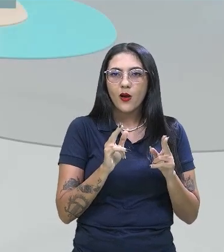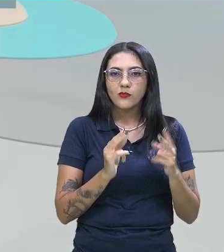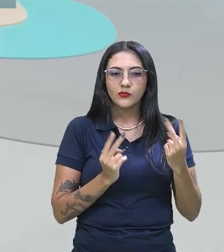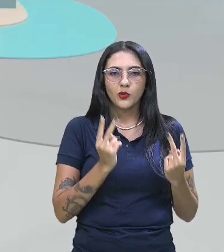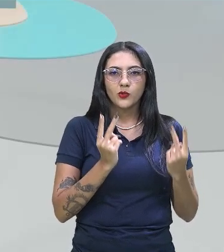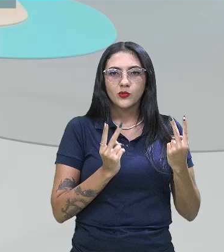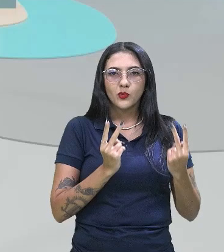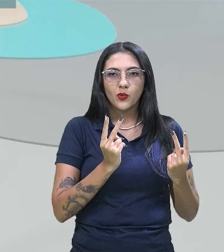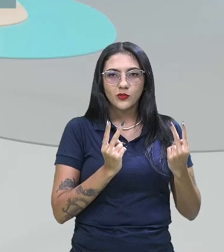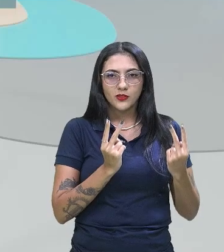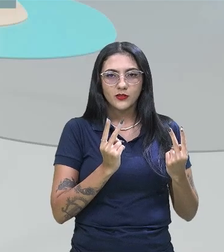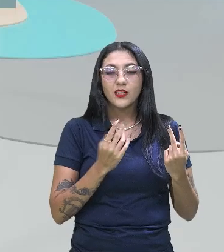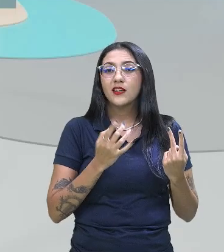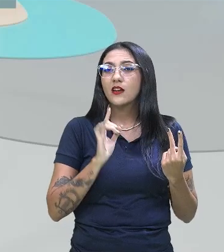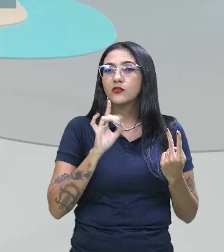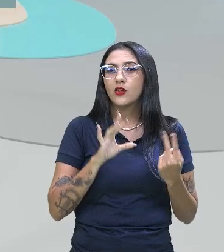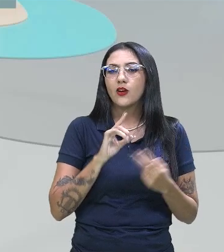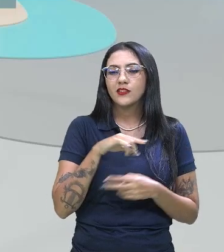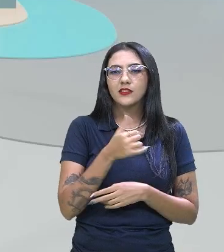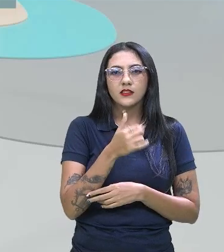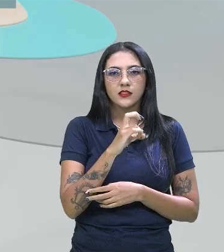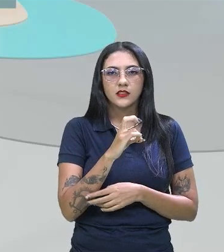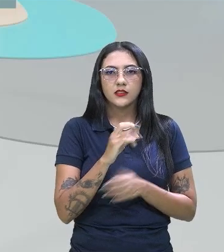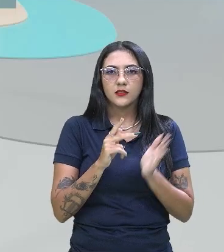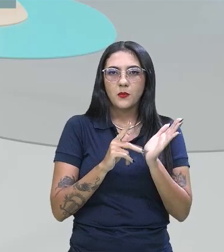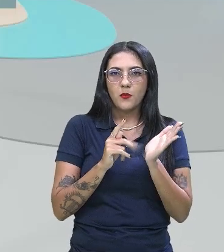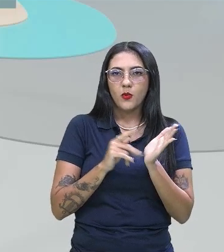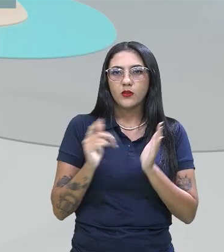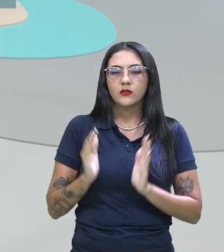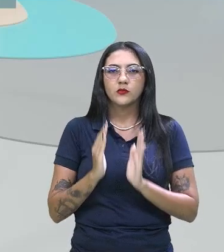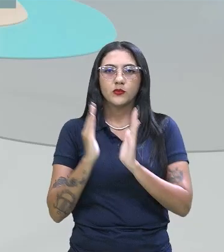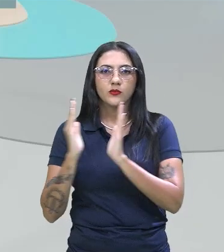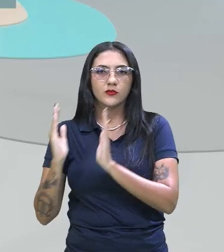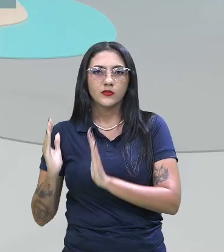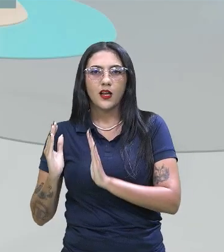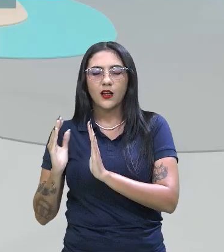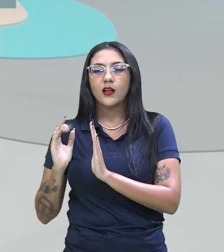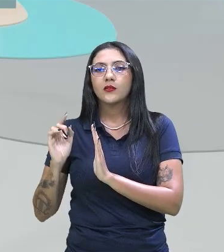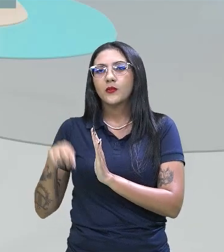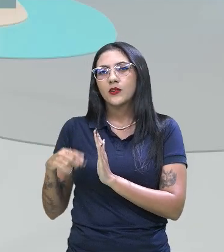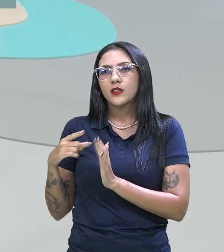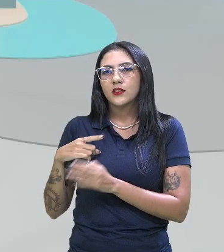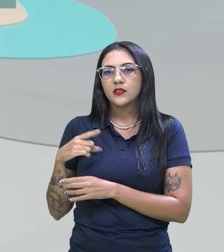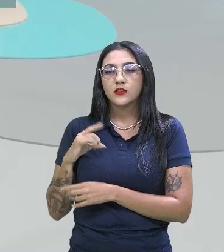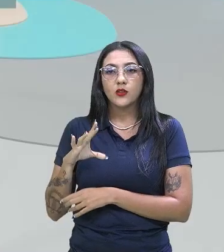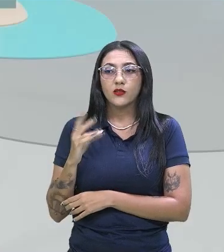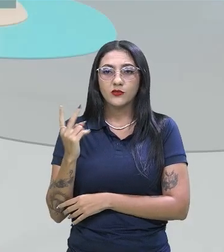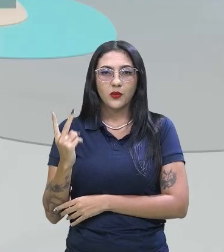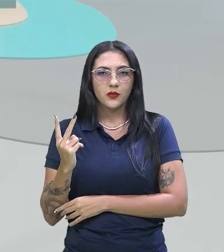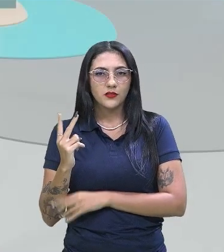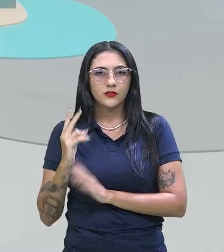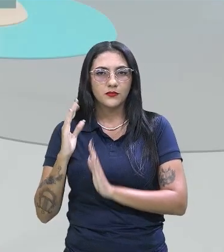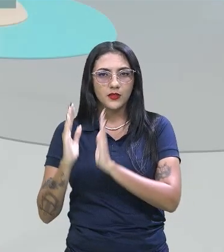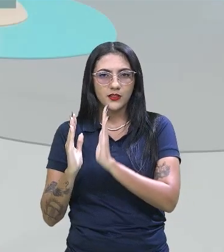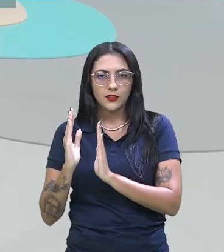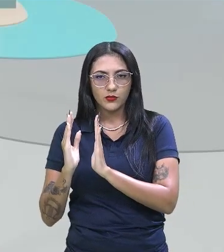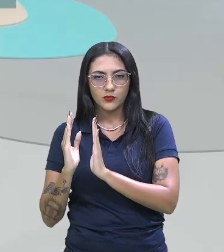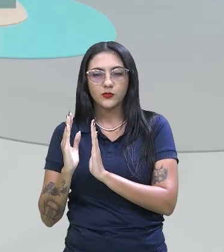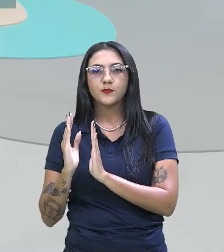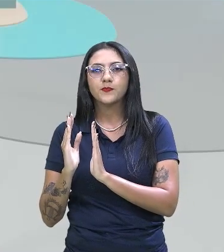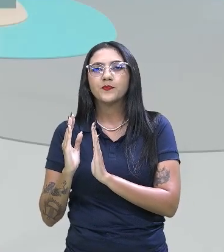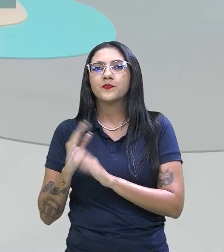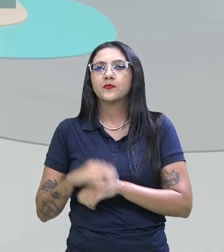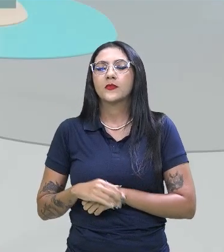ter apenas 15 pontos. Já no vôlei de praia, nós vamos ter apenas 2 sets, cada qual